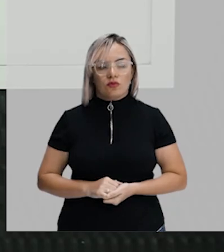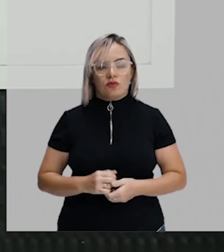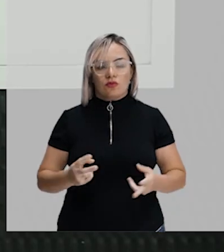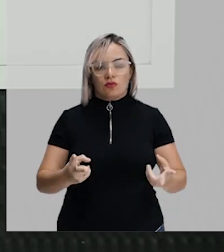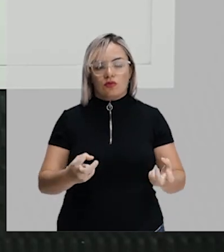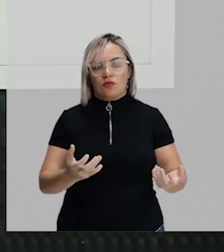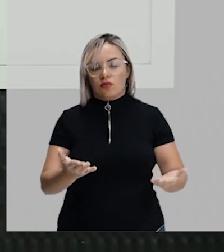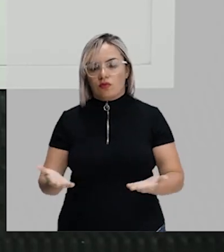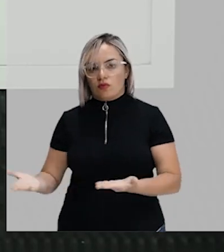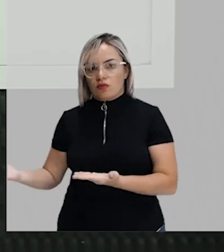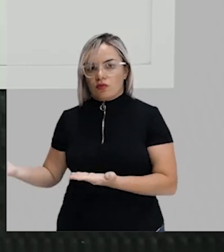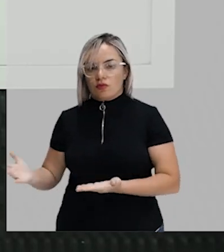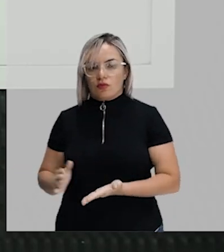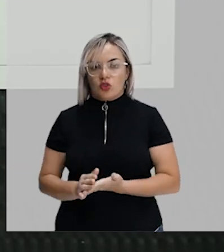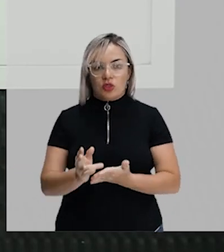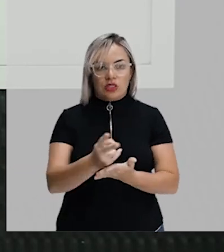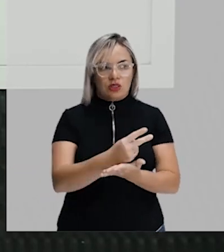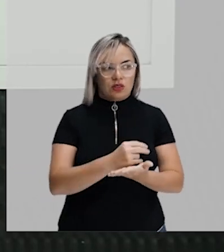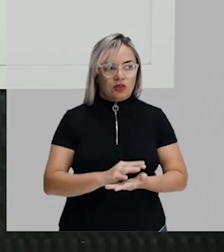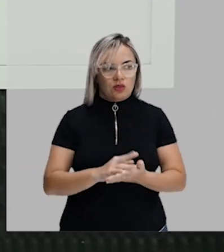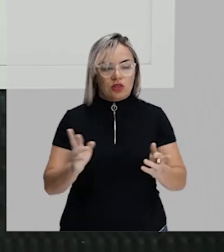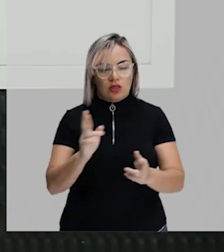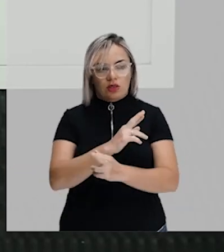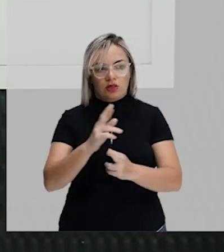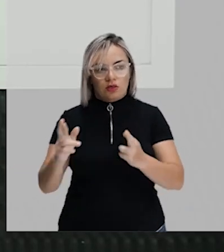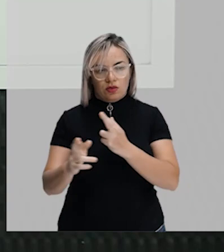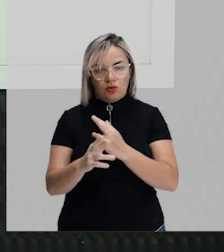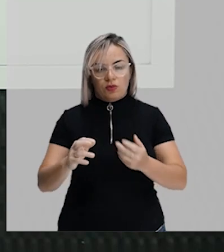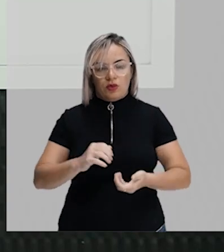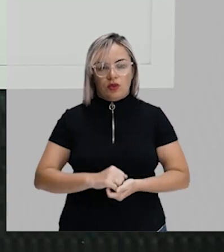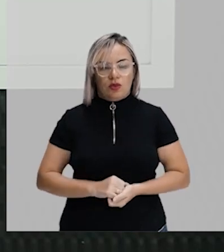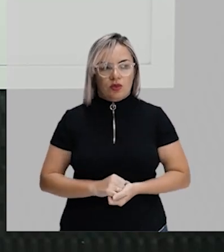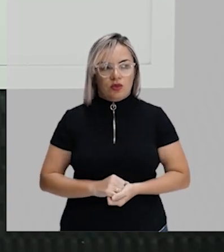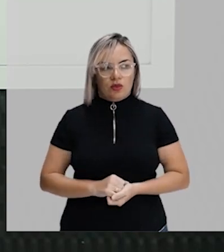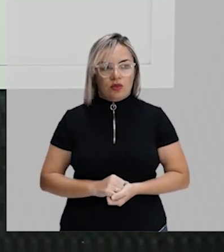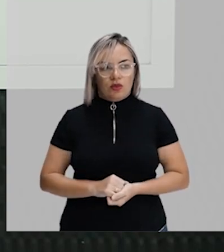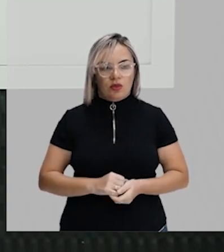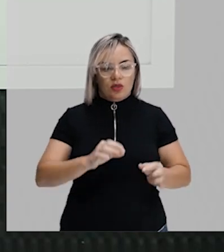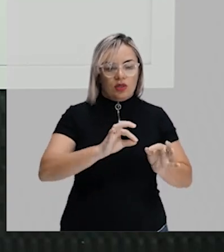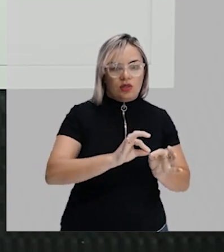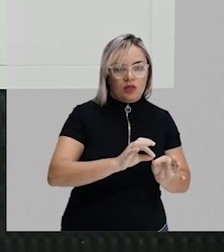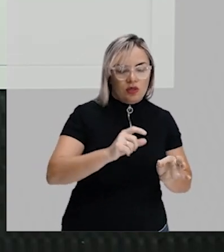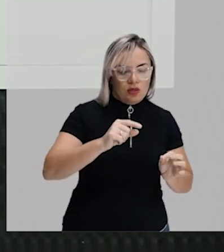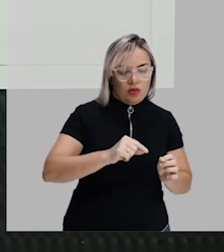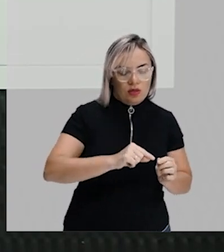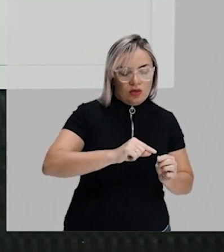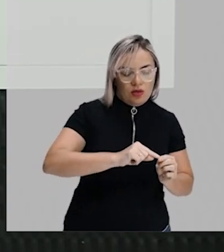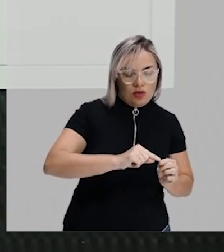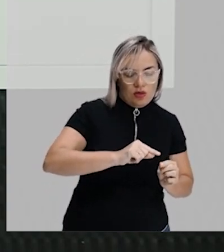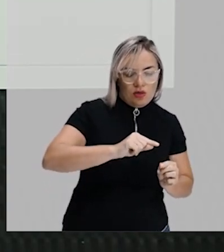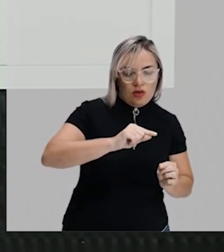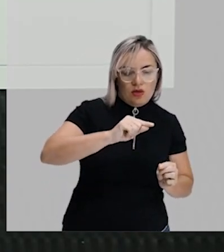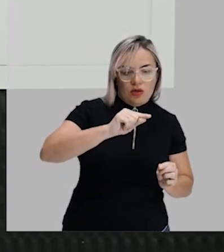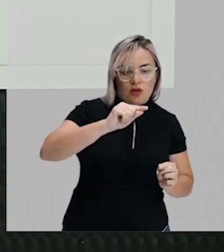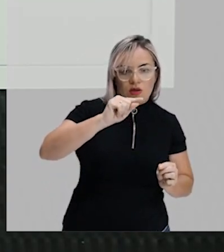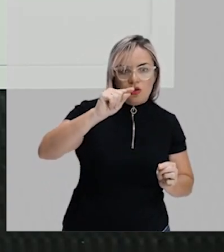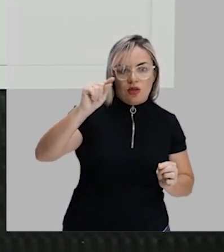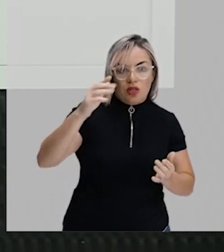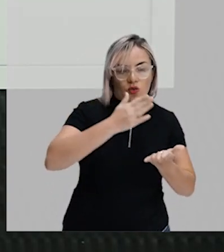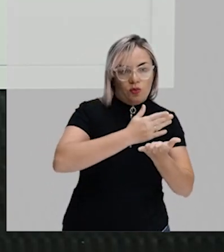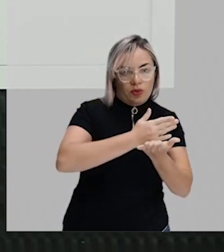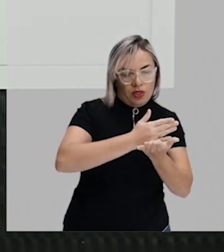Percebam o seguinte, nós vamos ter a seguinte relação. Ele vai subir, ele sai com uma certa velocidade